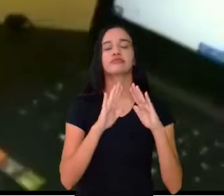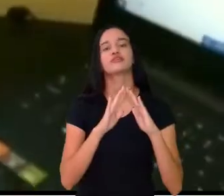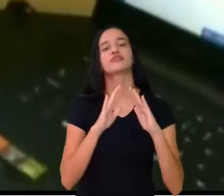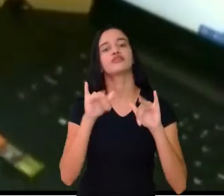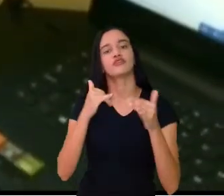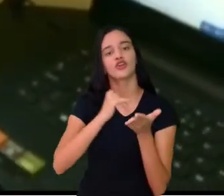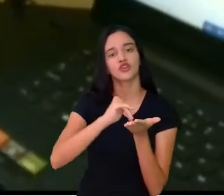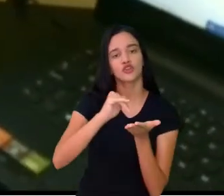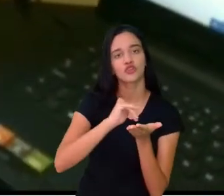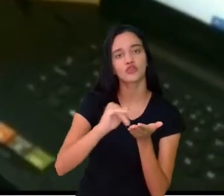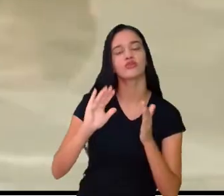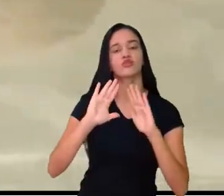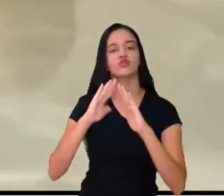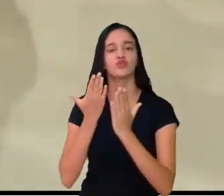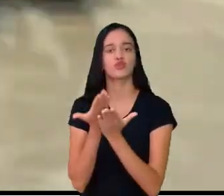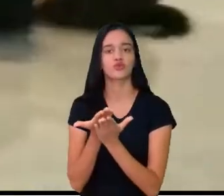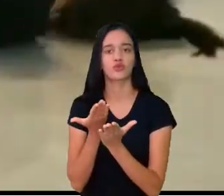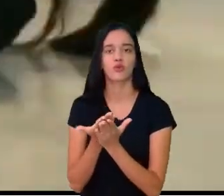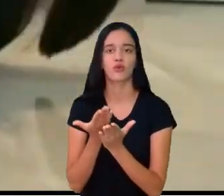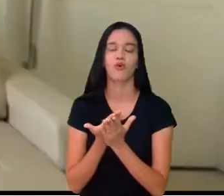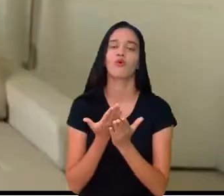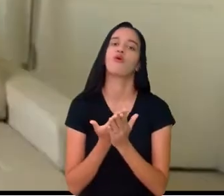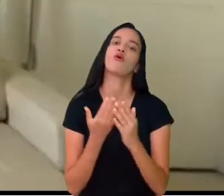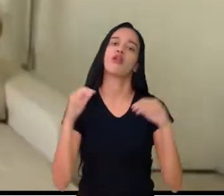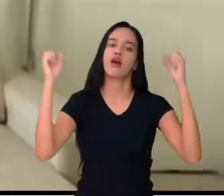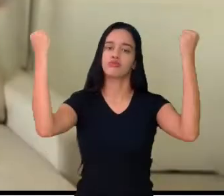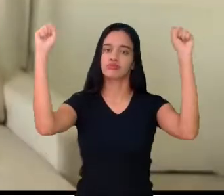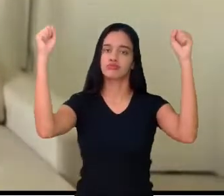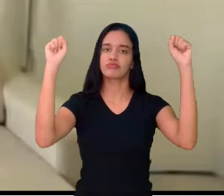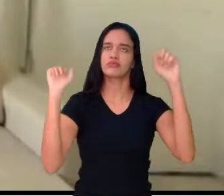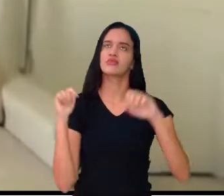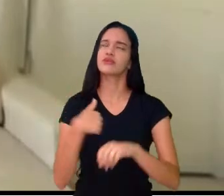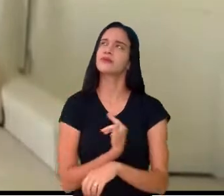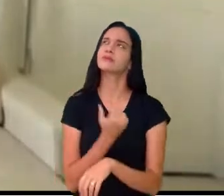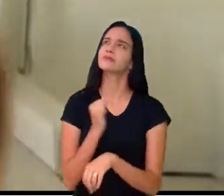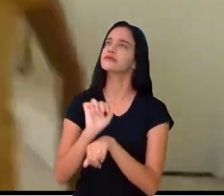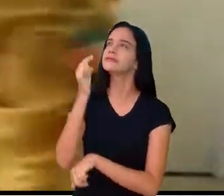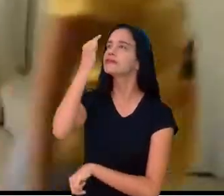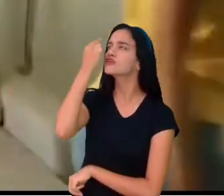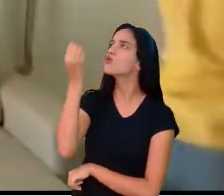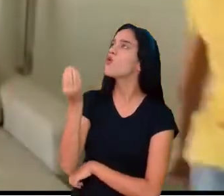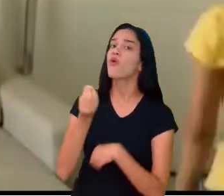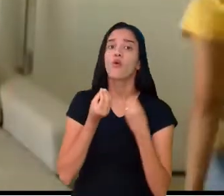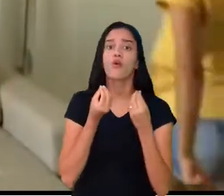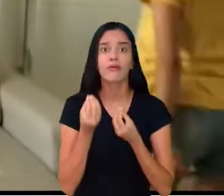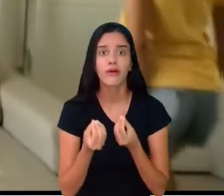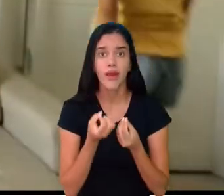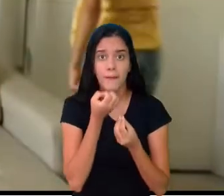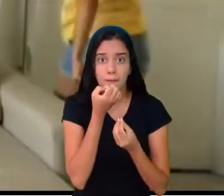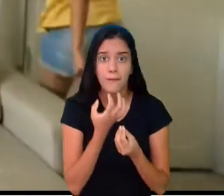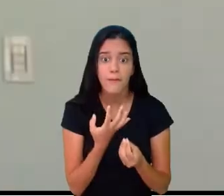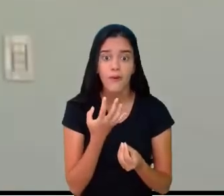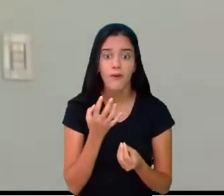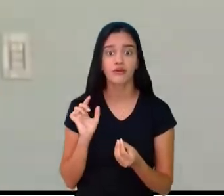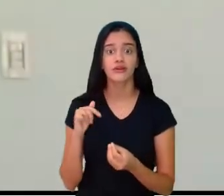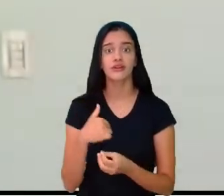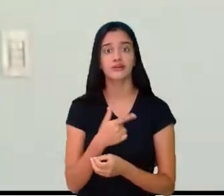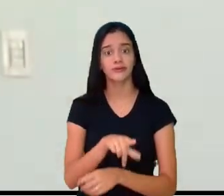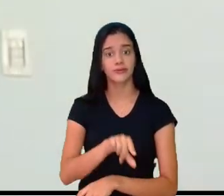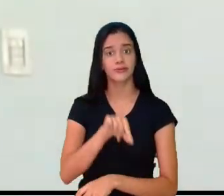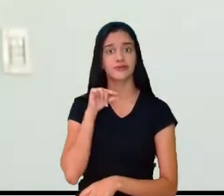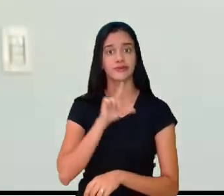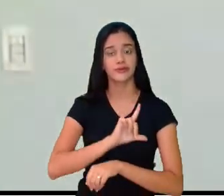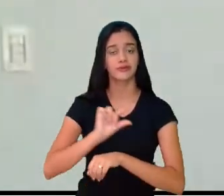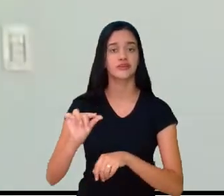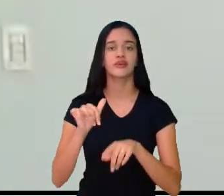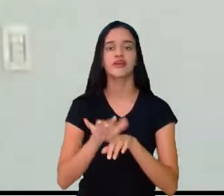escritórios, escolas, academias, paramos e pensamos como era bom ter essa opção de sair e